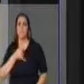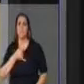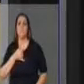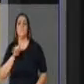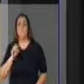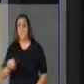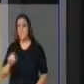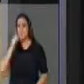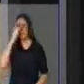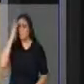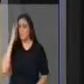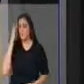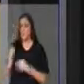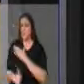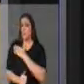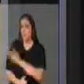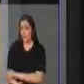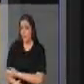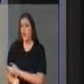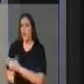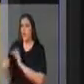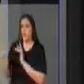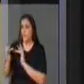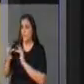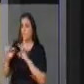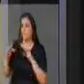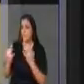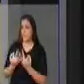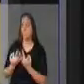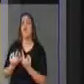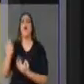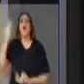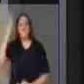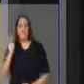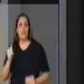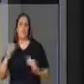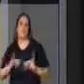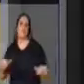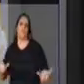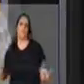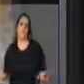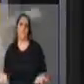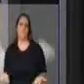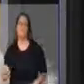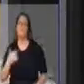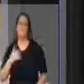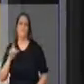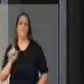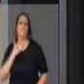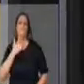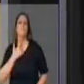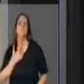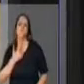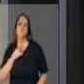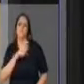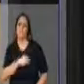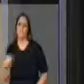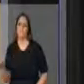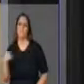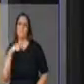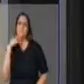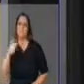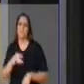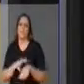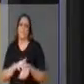com alguém na família, e eu não desejo isso pra ninguém. Muito obrigada. A gente tem uma outra